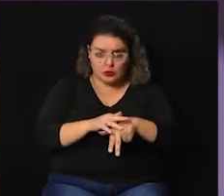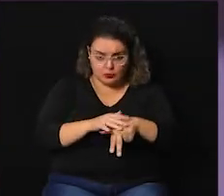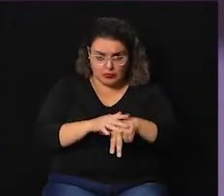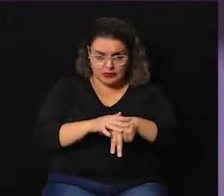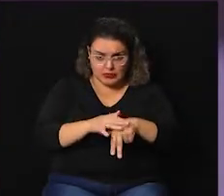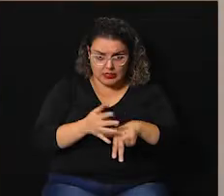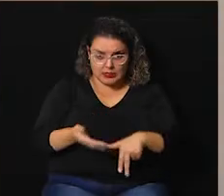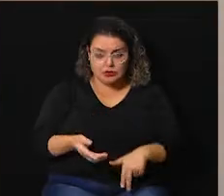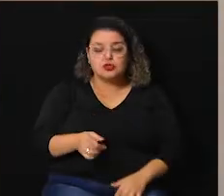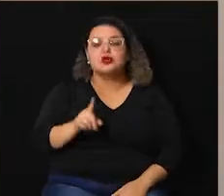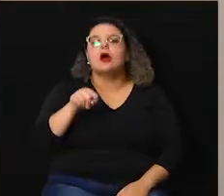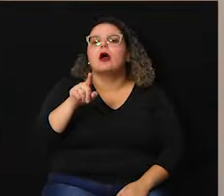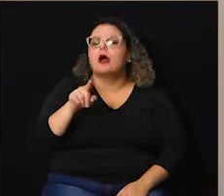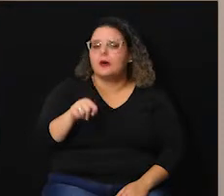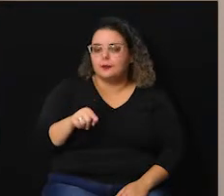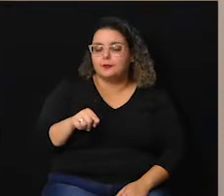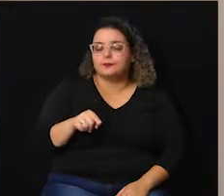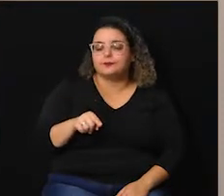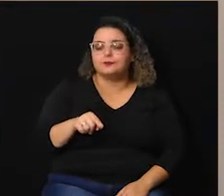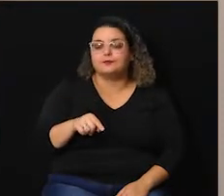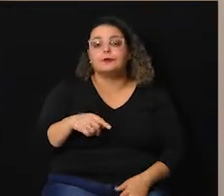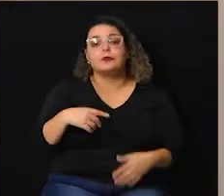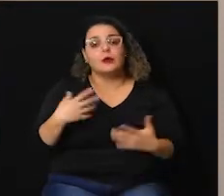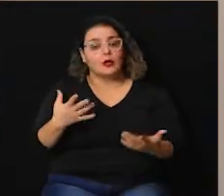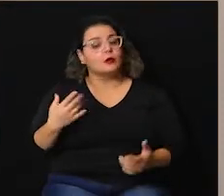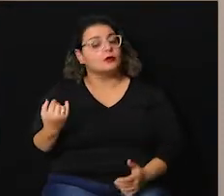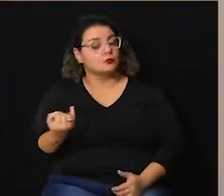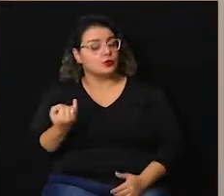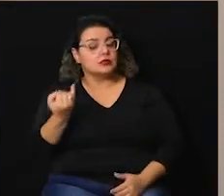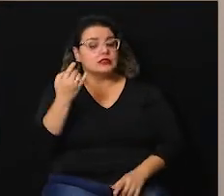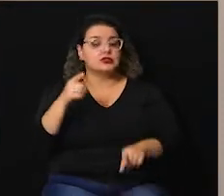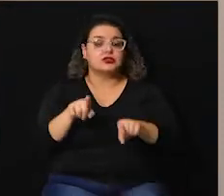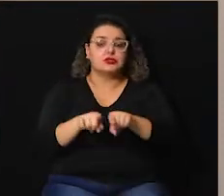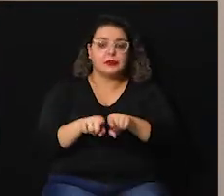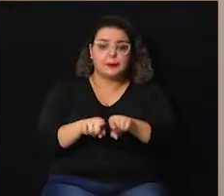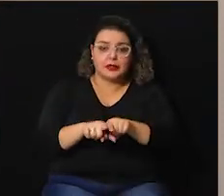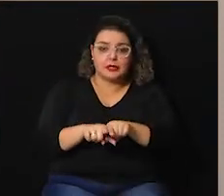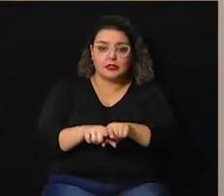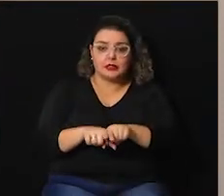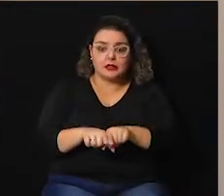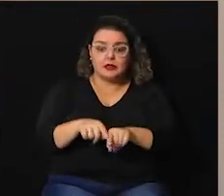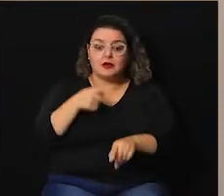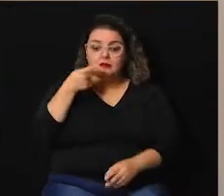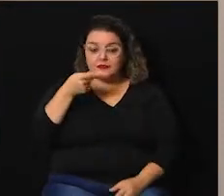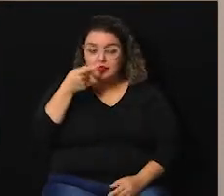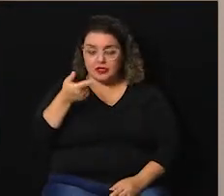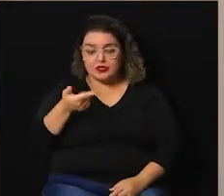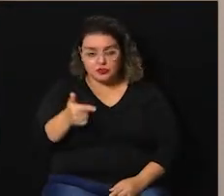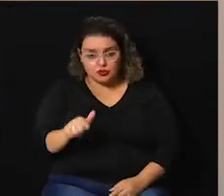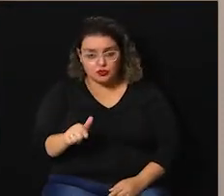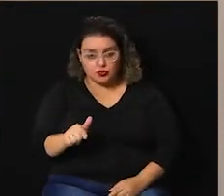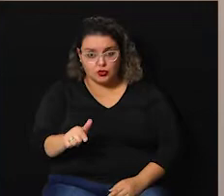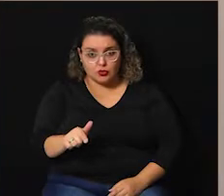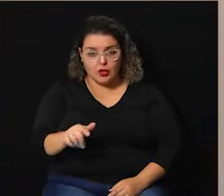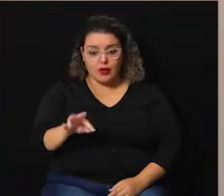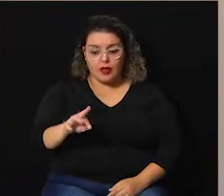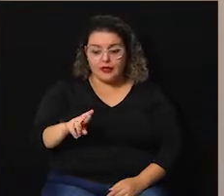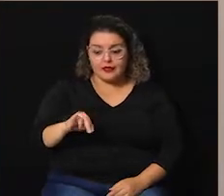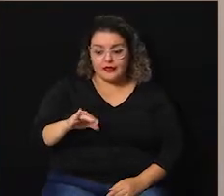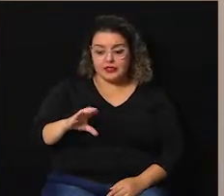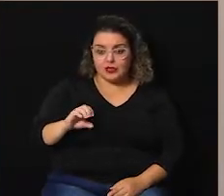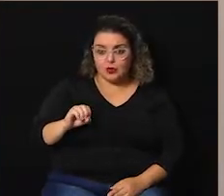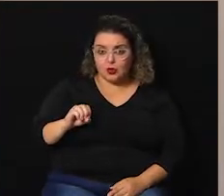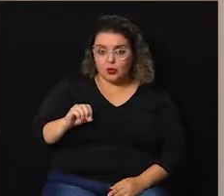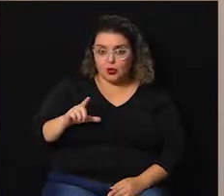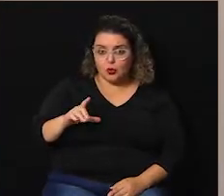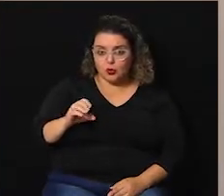paciente? Isso, inclusive, é importante reafirmar que a tricologia não